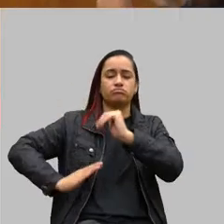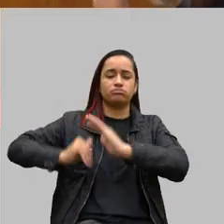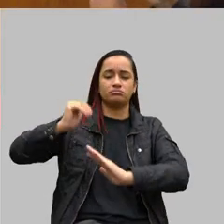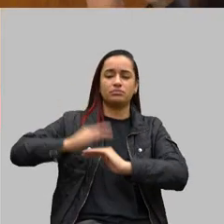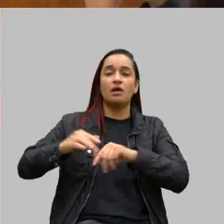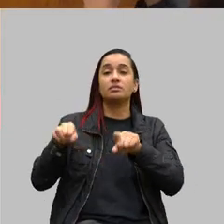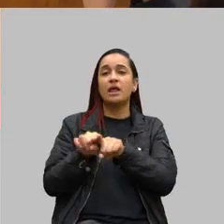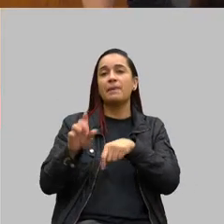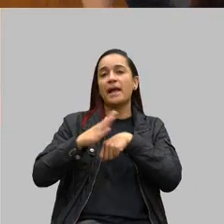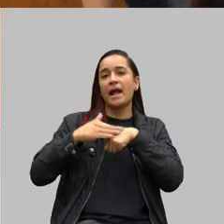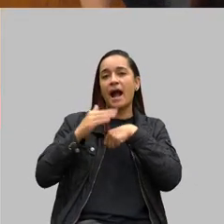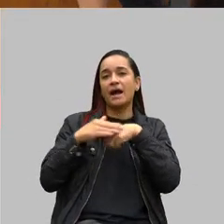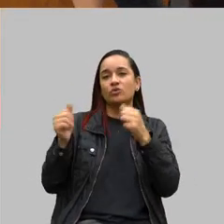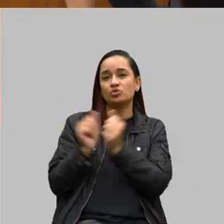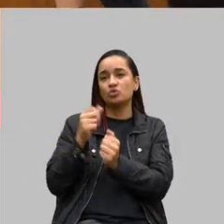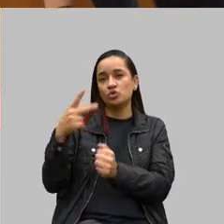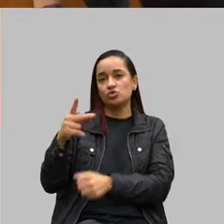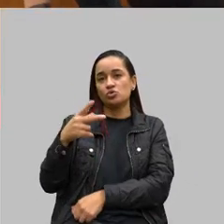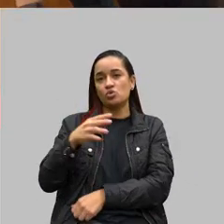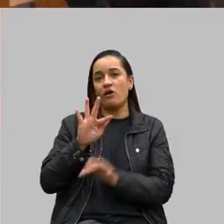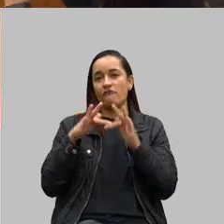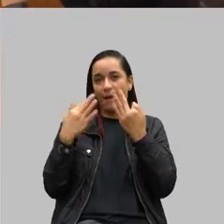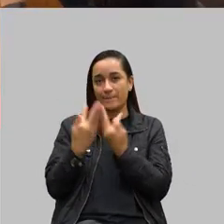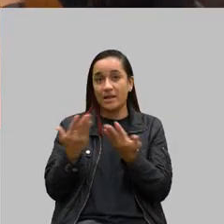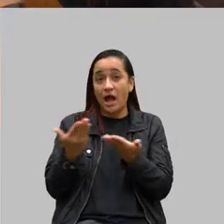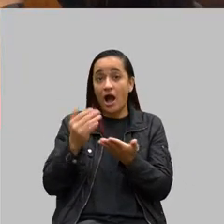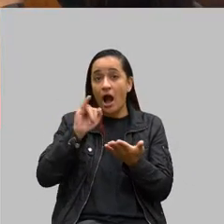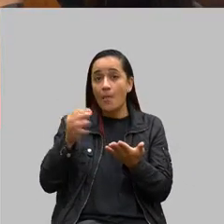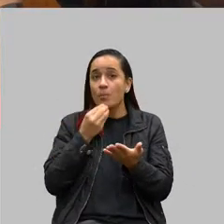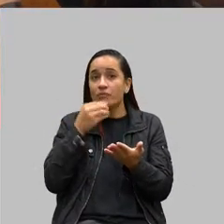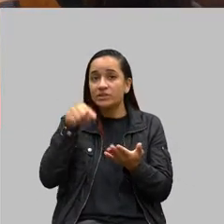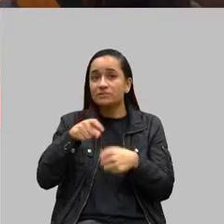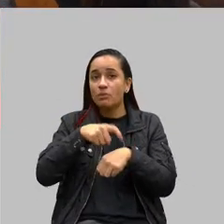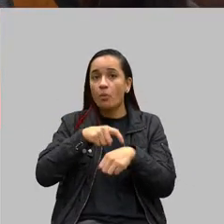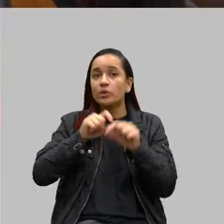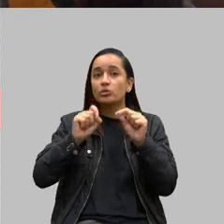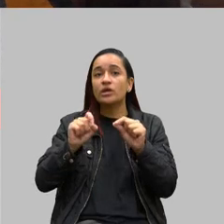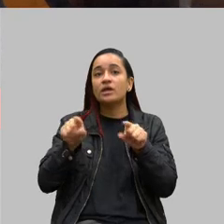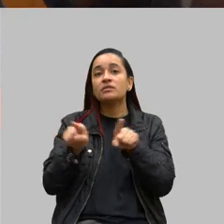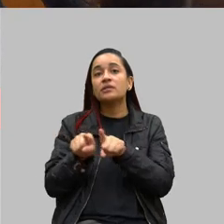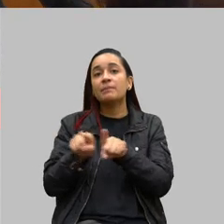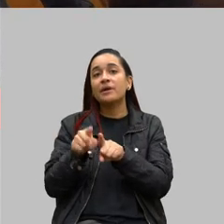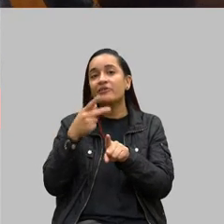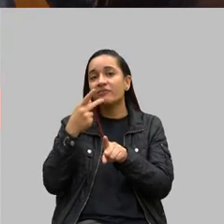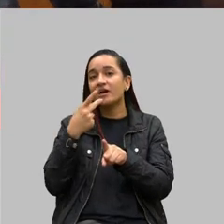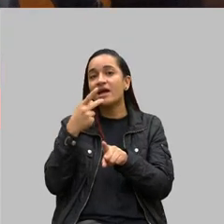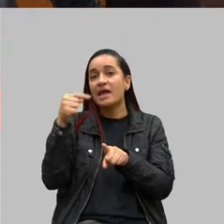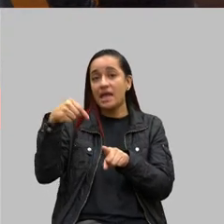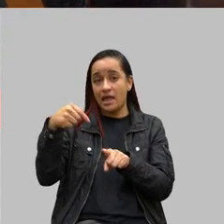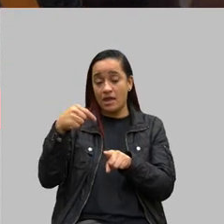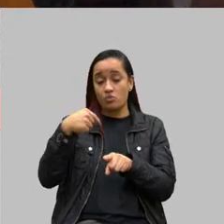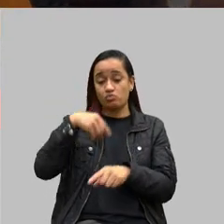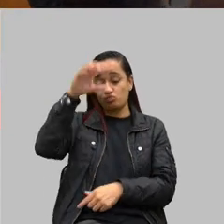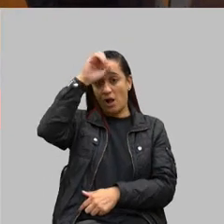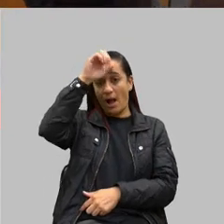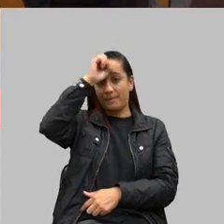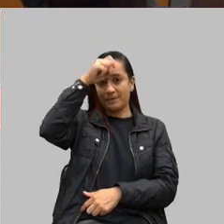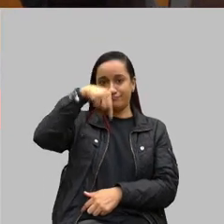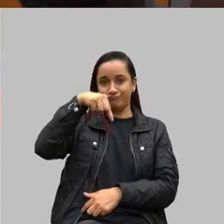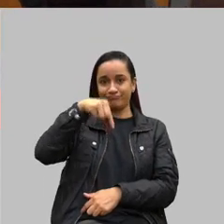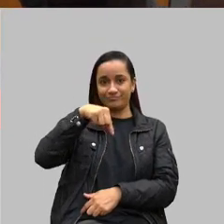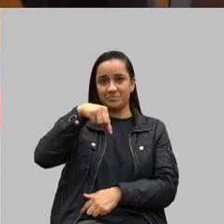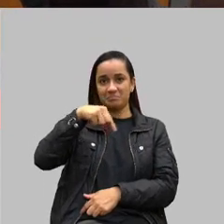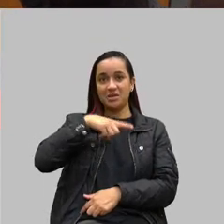família mas aproveito Esse Momento Zé para também dizer a você que eu fui aprendiz aqui e e tive como